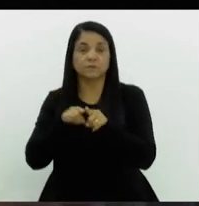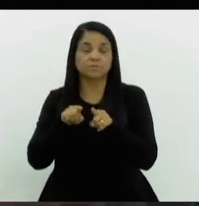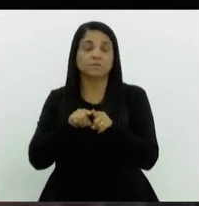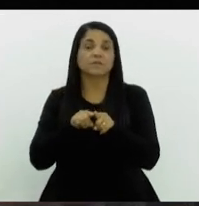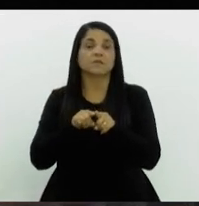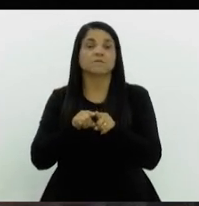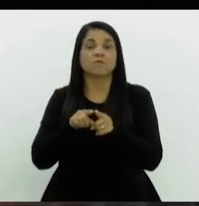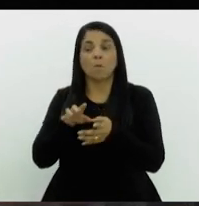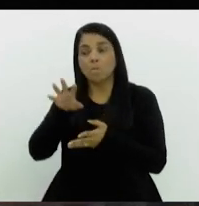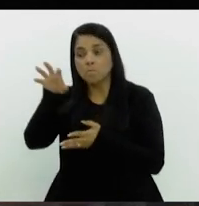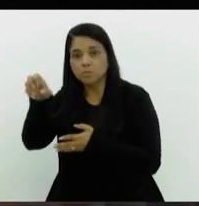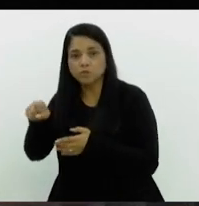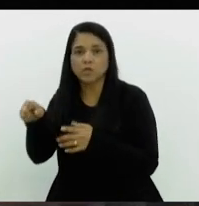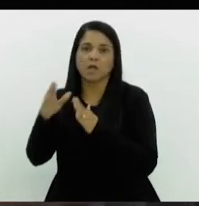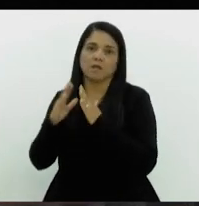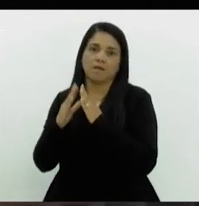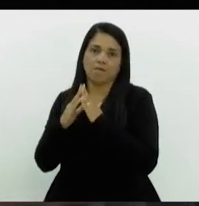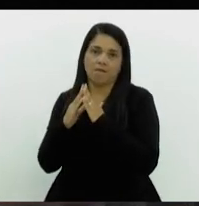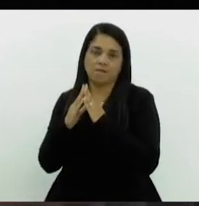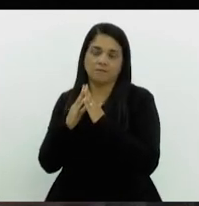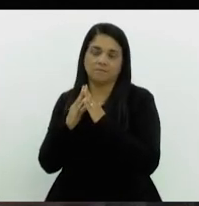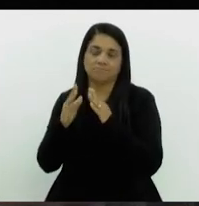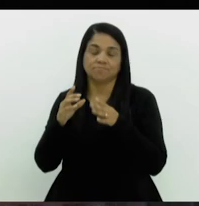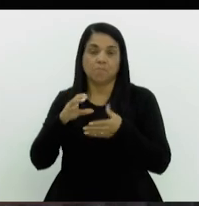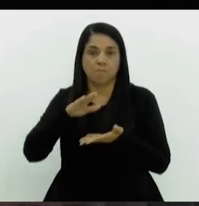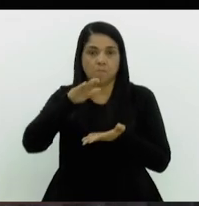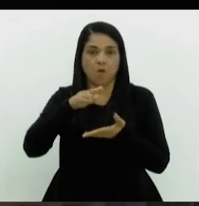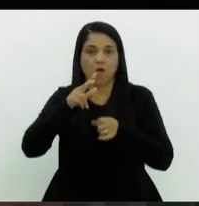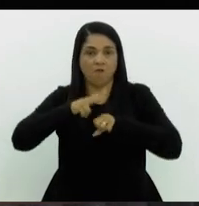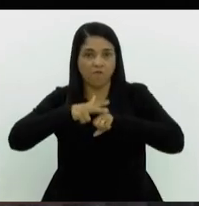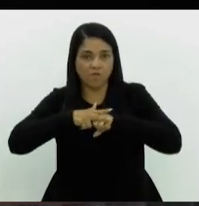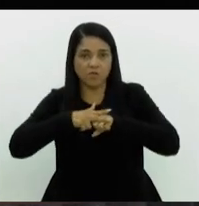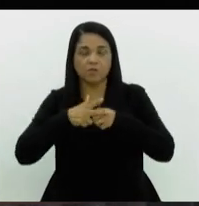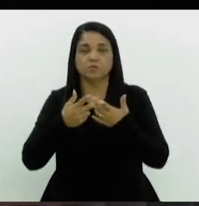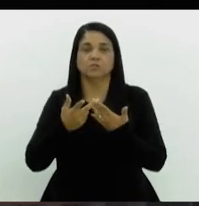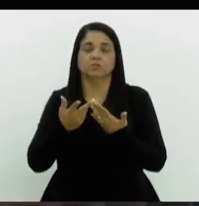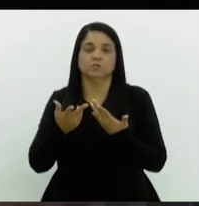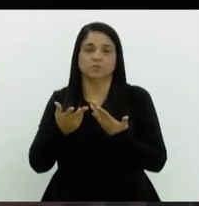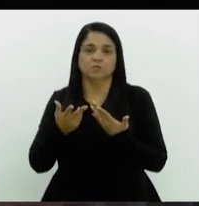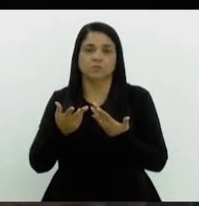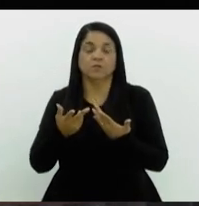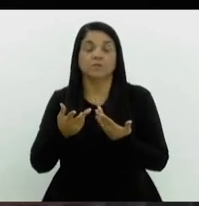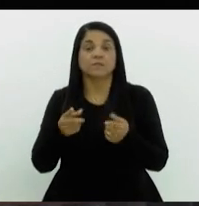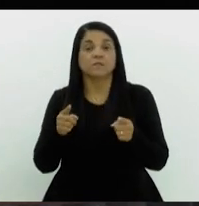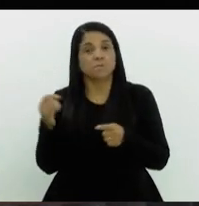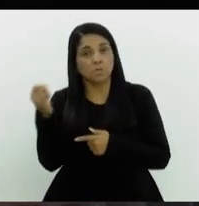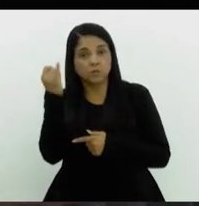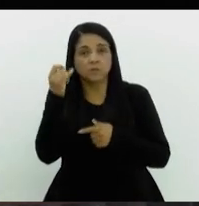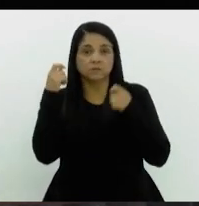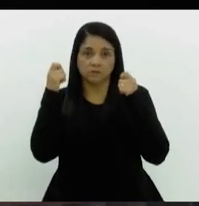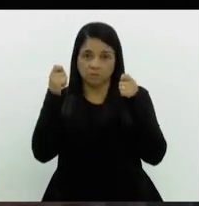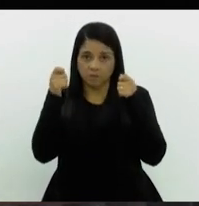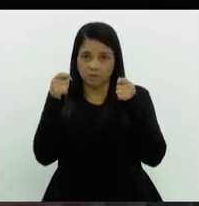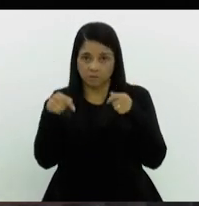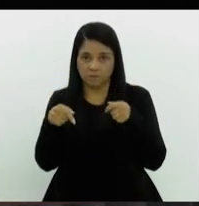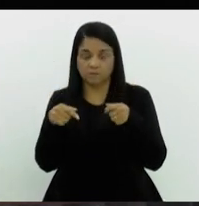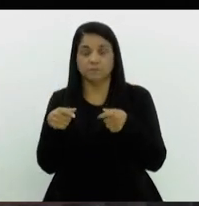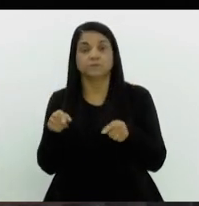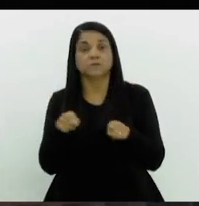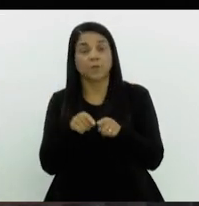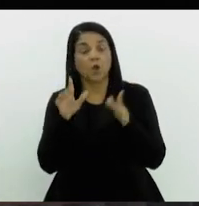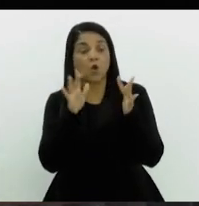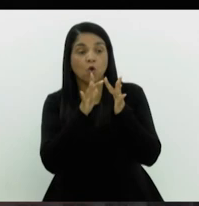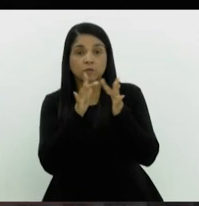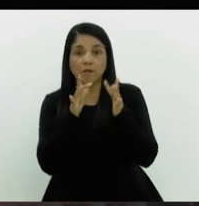casa buscar esses potes de vidro, que para essa campanha é extremamente importante. O mais importante aqui é entrar em contato com